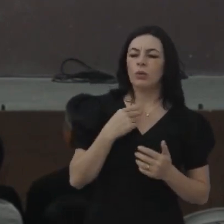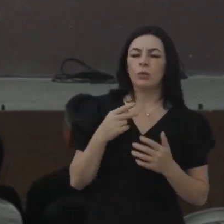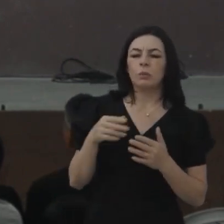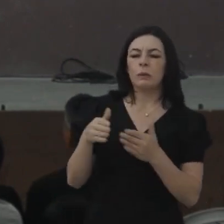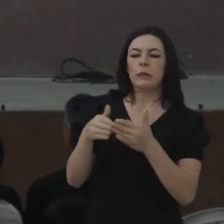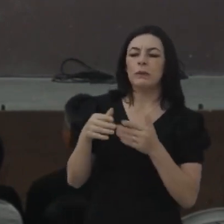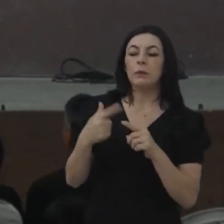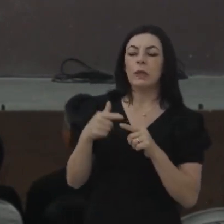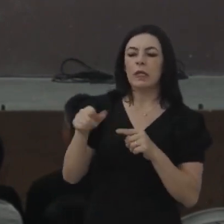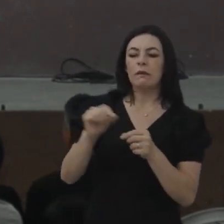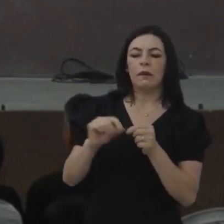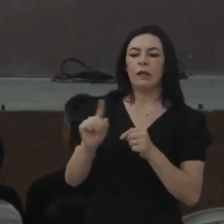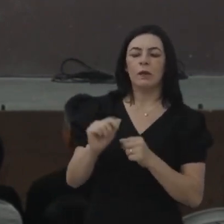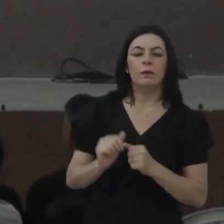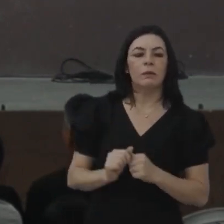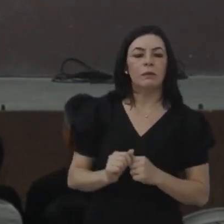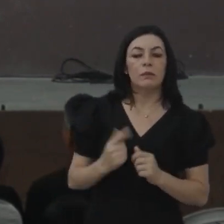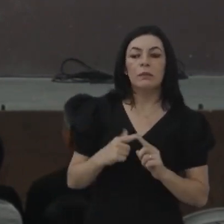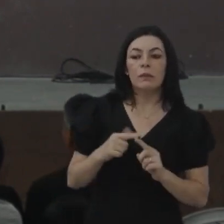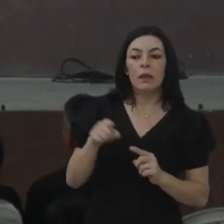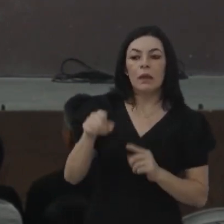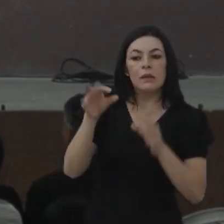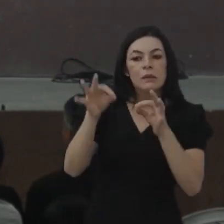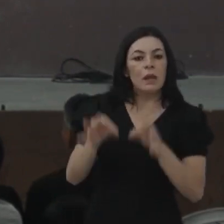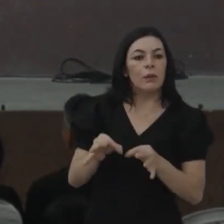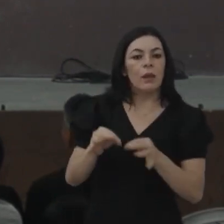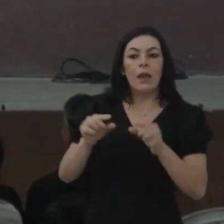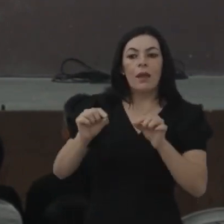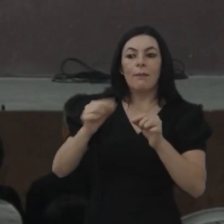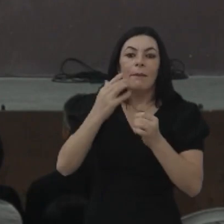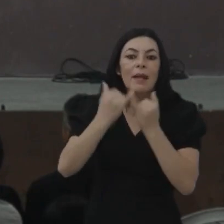porque ele não vai fazer. Sabe por quê? Porque ele é sal.